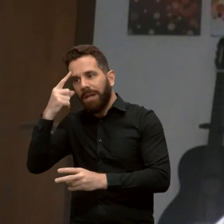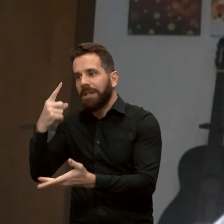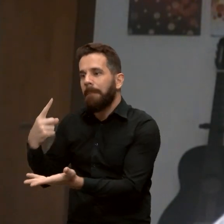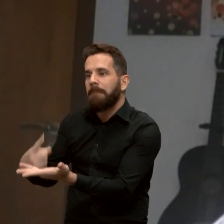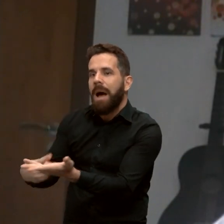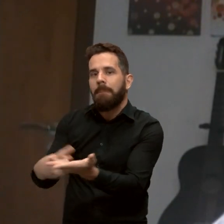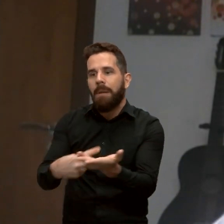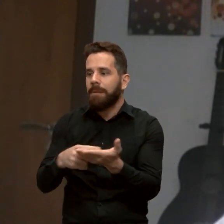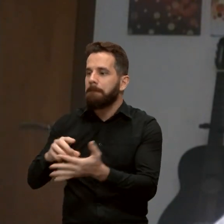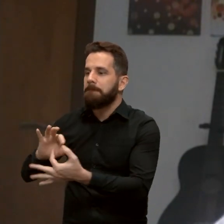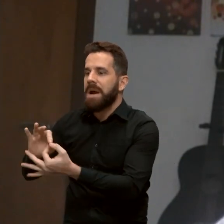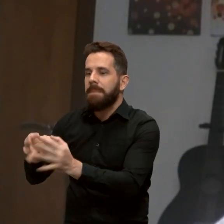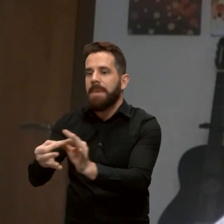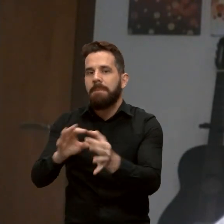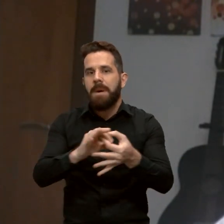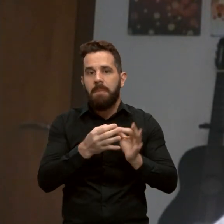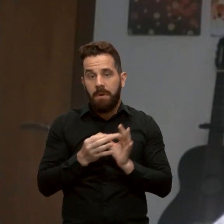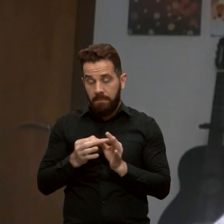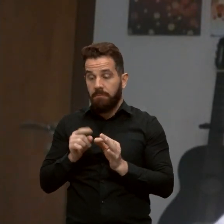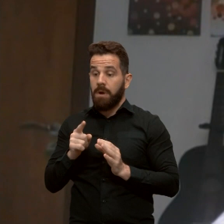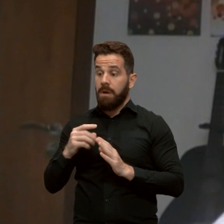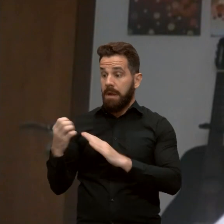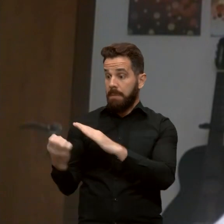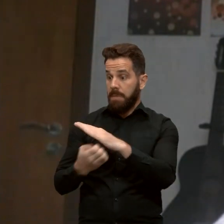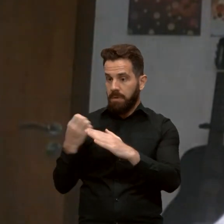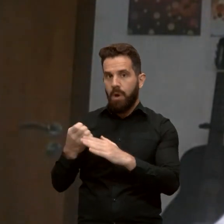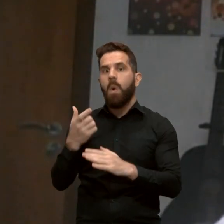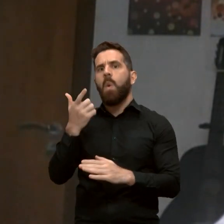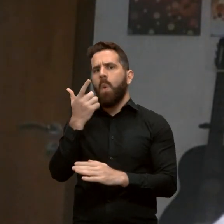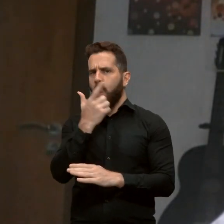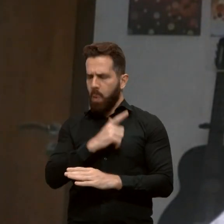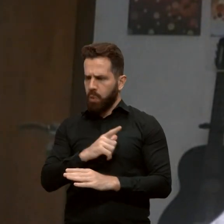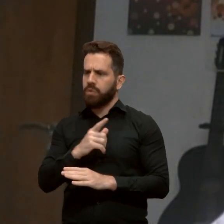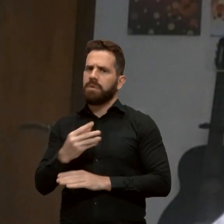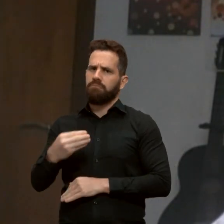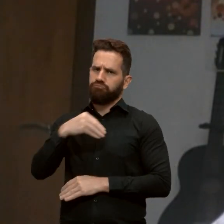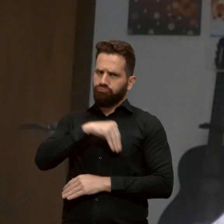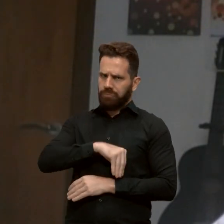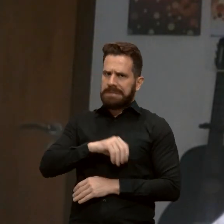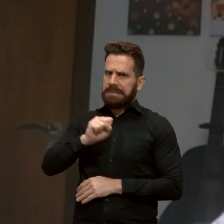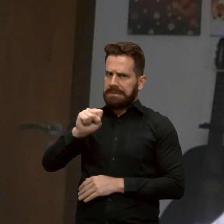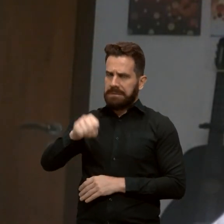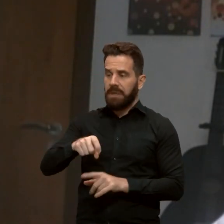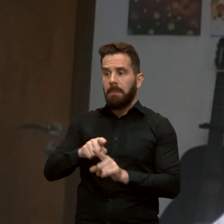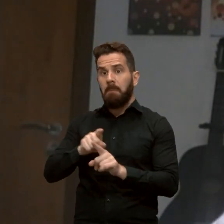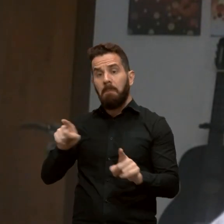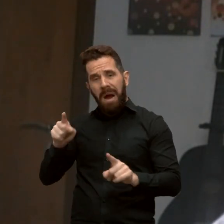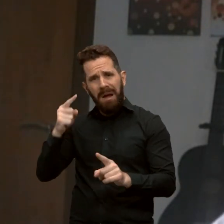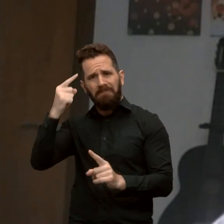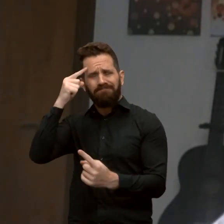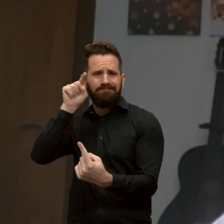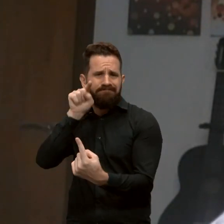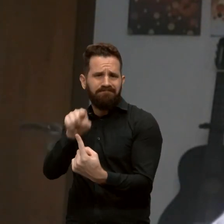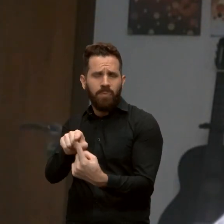para que o empreendimento, ao mesmo tempo, gere um retorno financeiro, mas garanta uma qualidade de